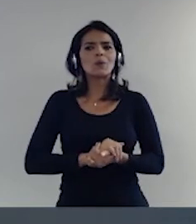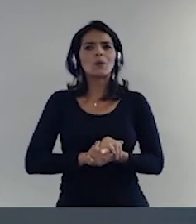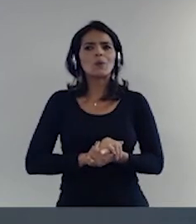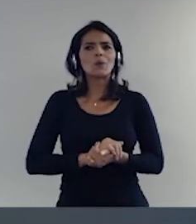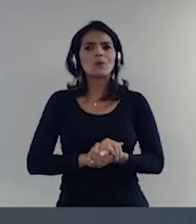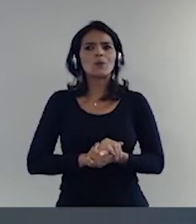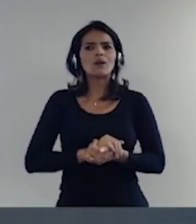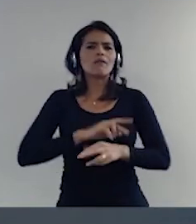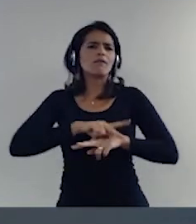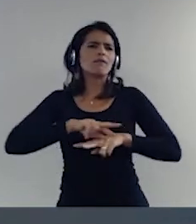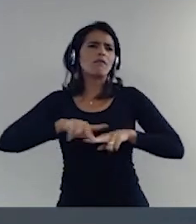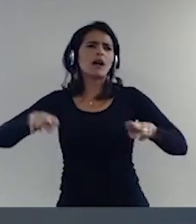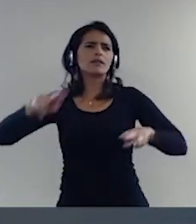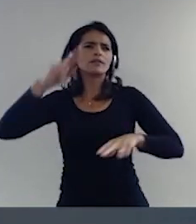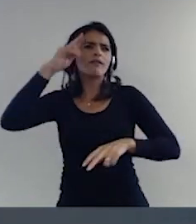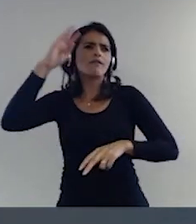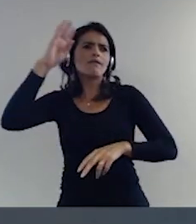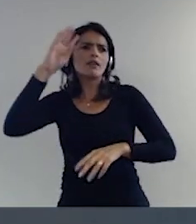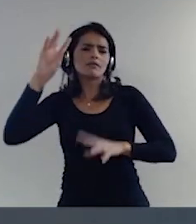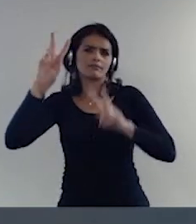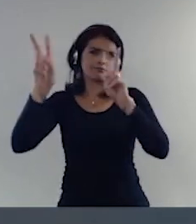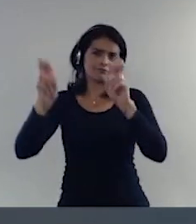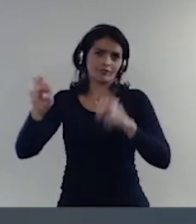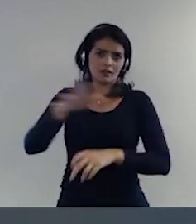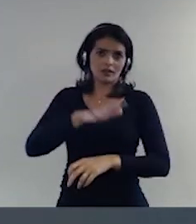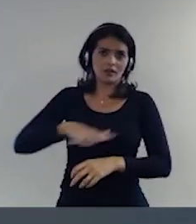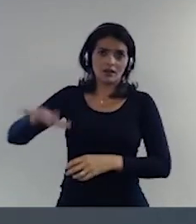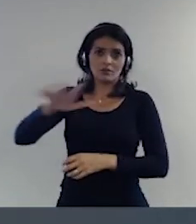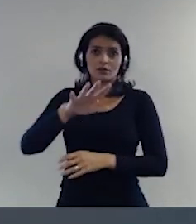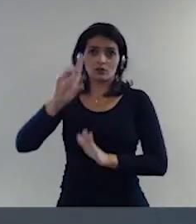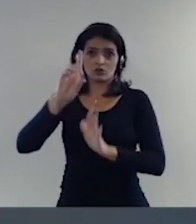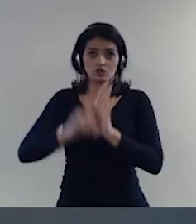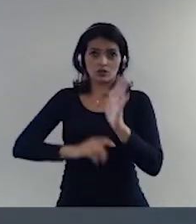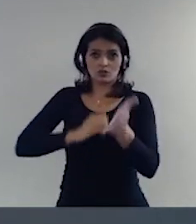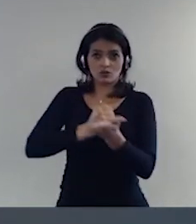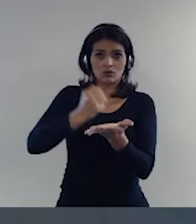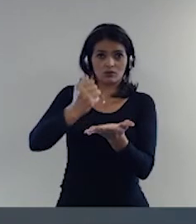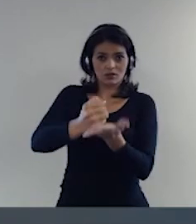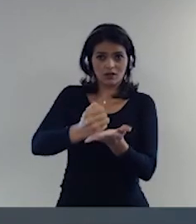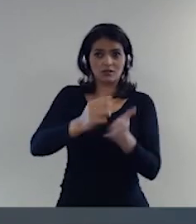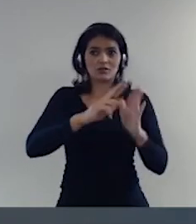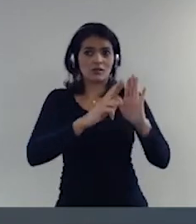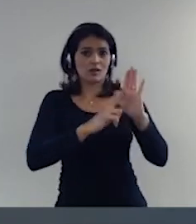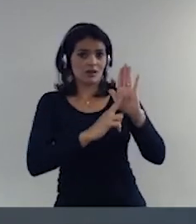provoca uma série de reflexões no âmbito do direito dos contratos, da doutrina contratual,